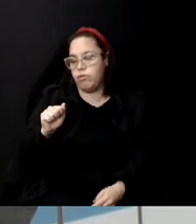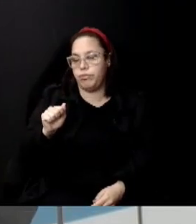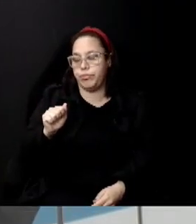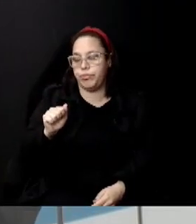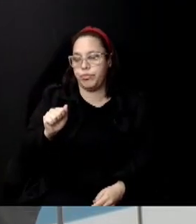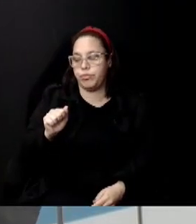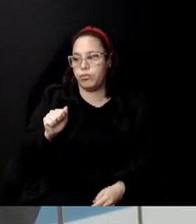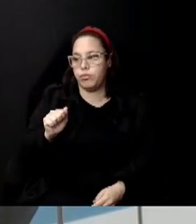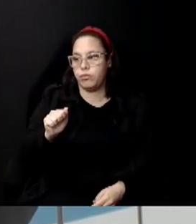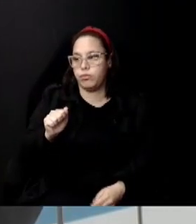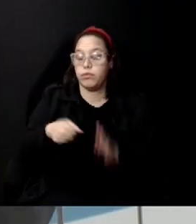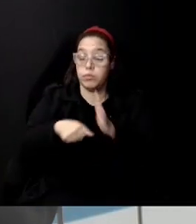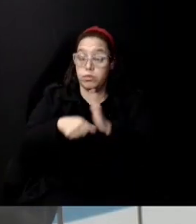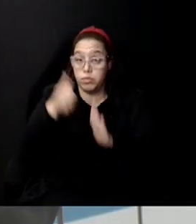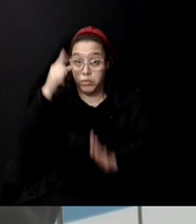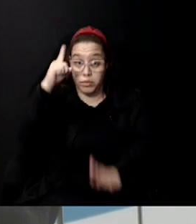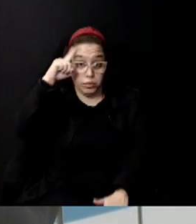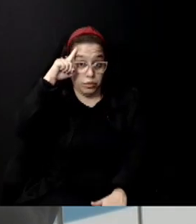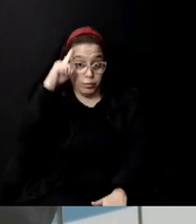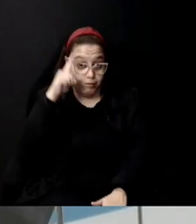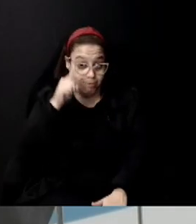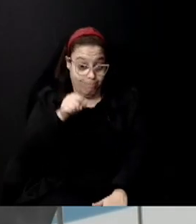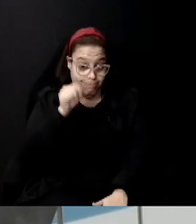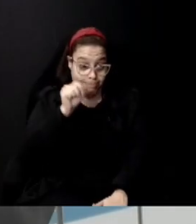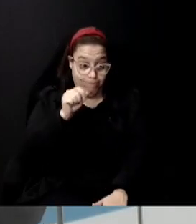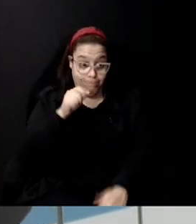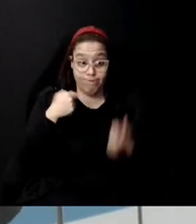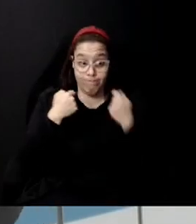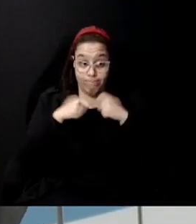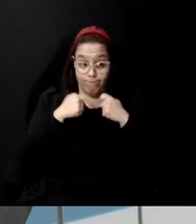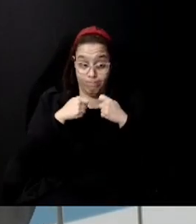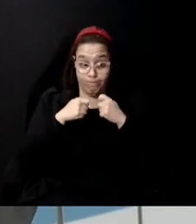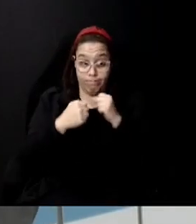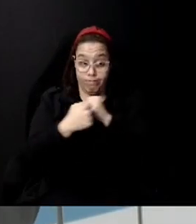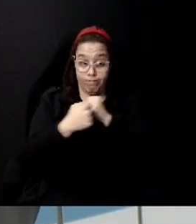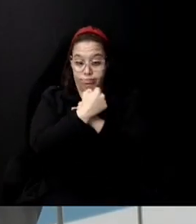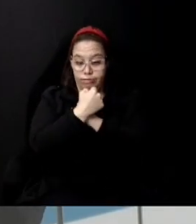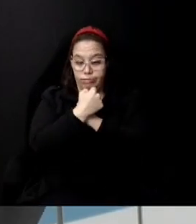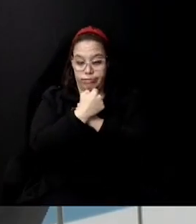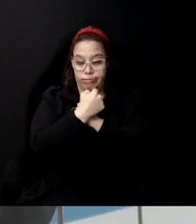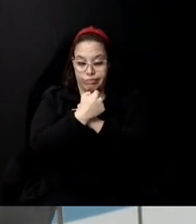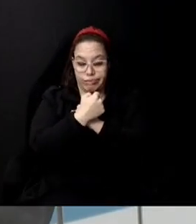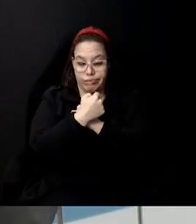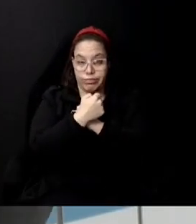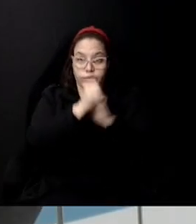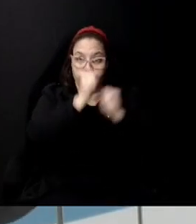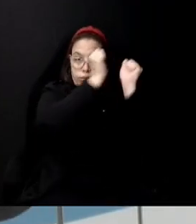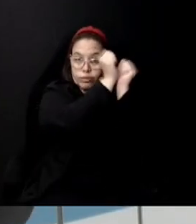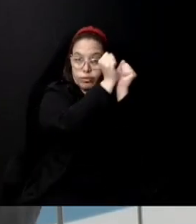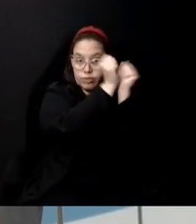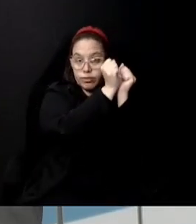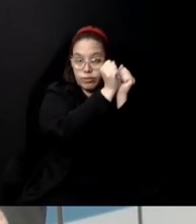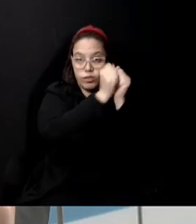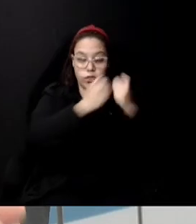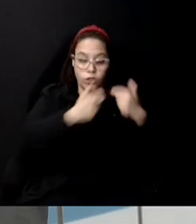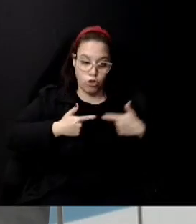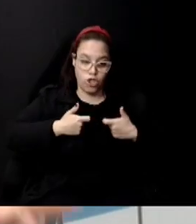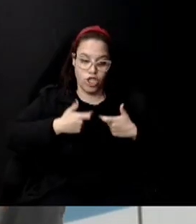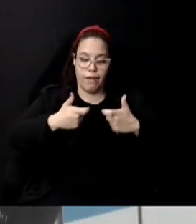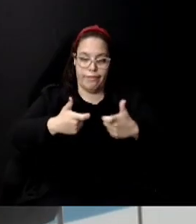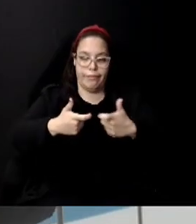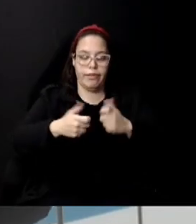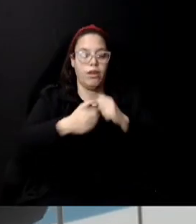primeiro definir que você deve proteger prisioneiros de guerra, deve